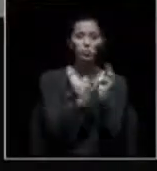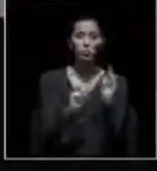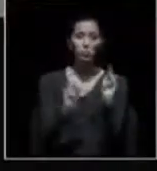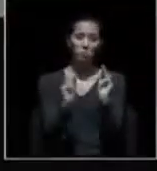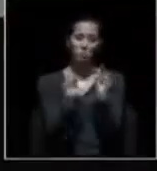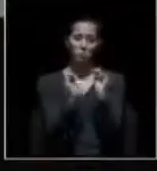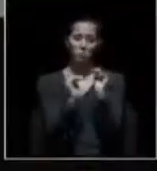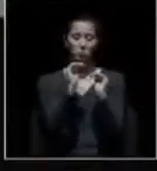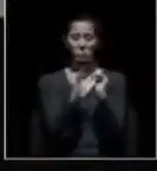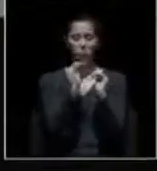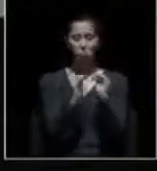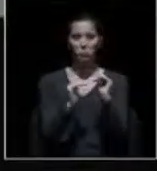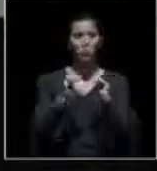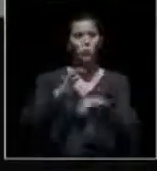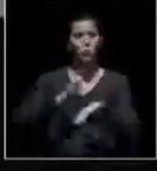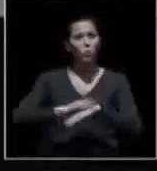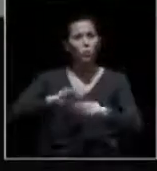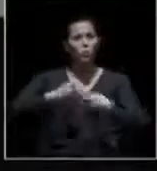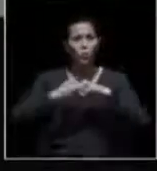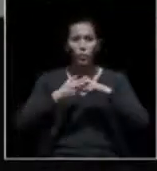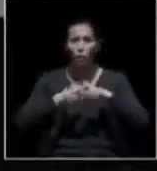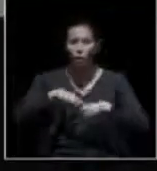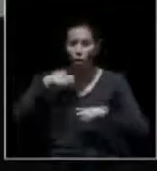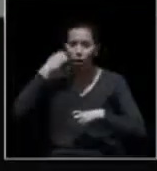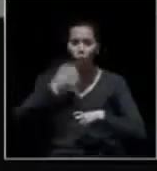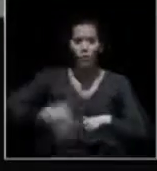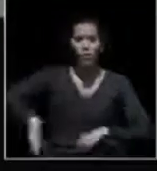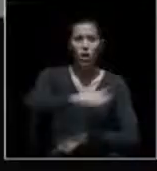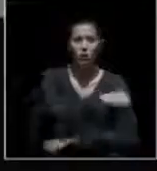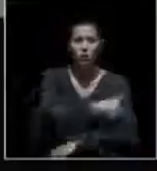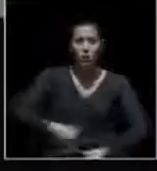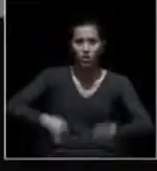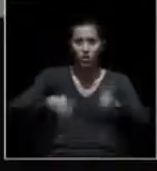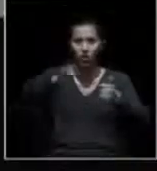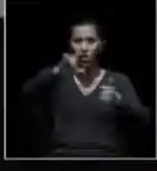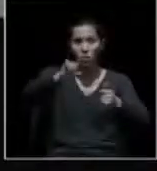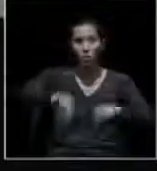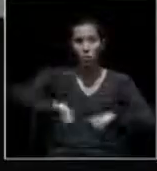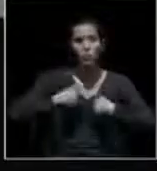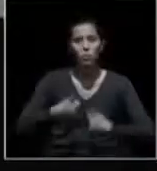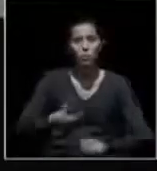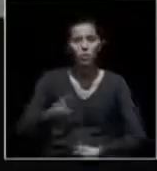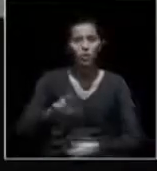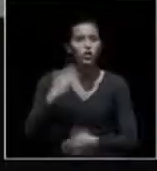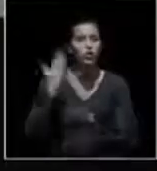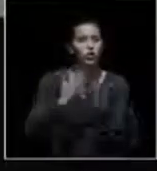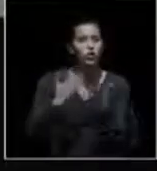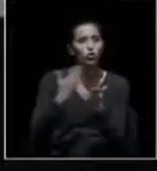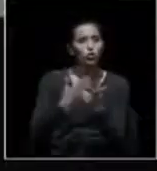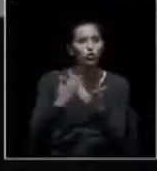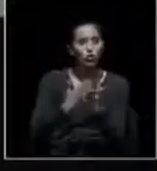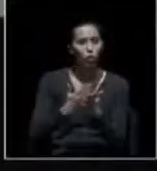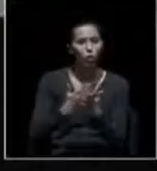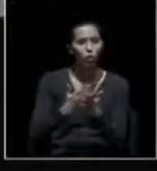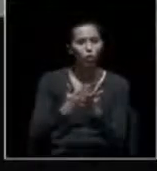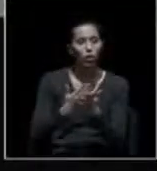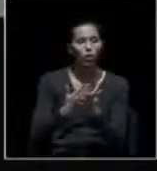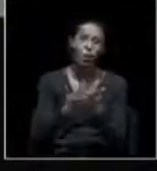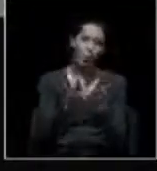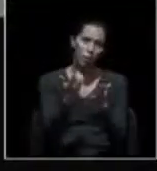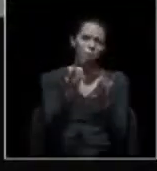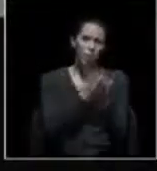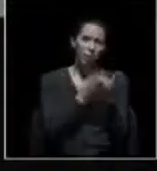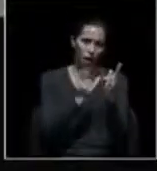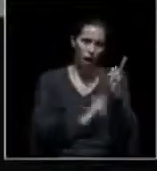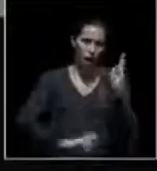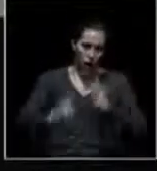insuficiente face ao grande problema que se vive na cidade, assim como a taxa de execução relativa às escolas também deveria ter ido mais